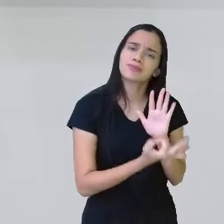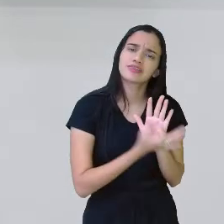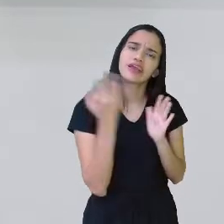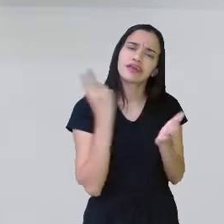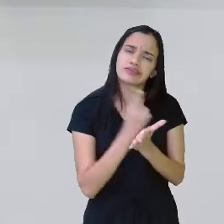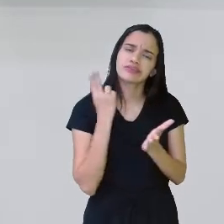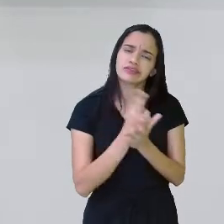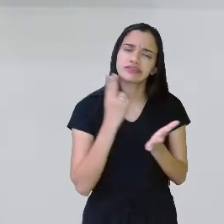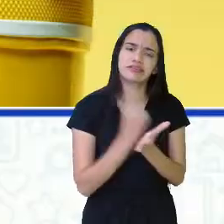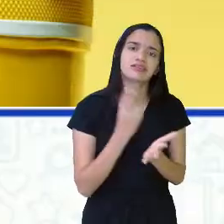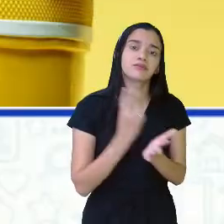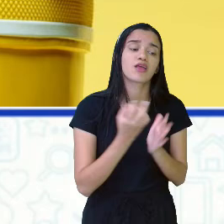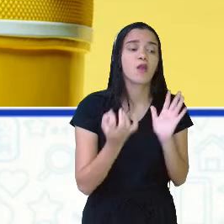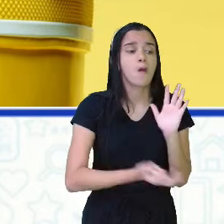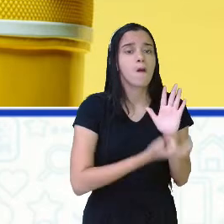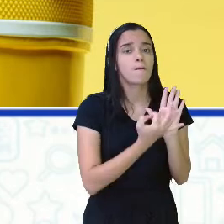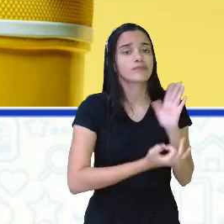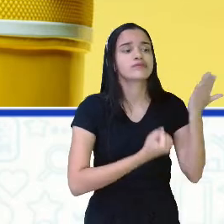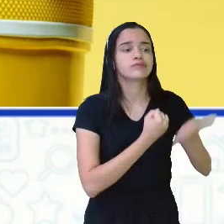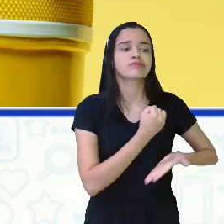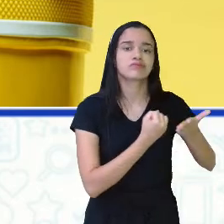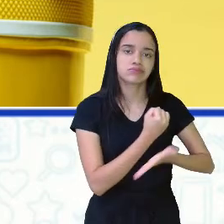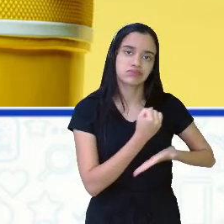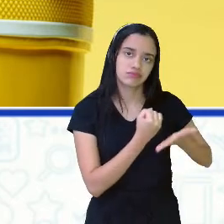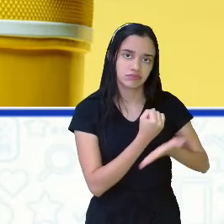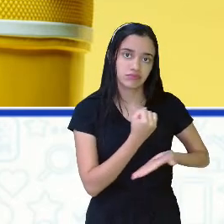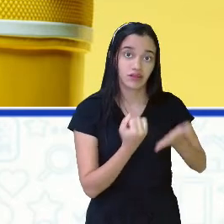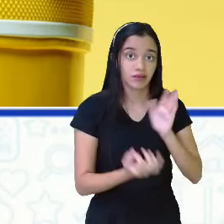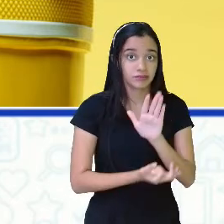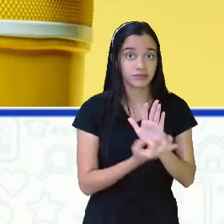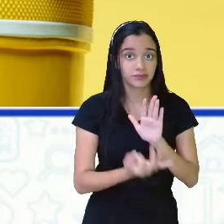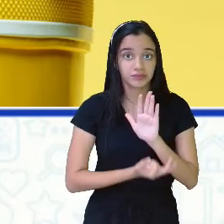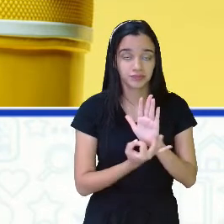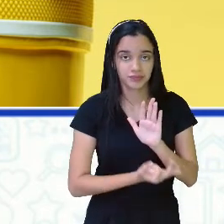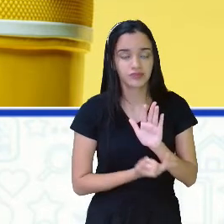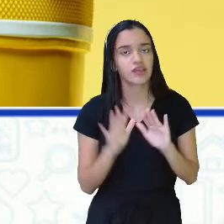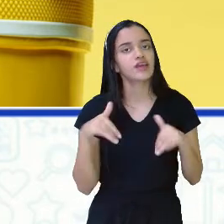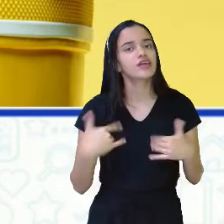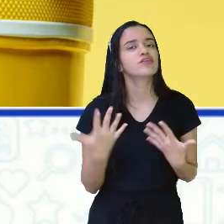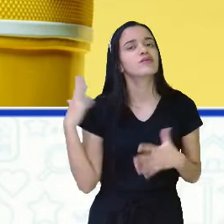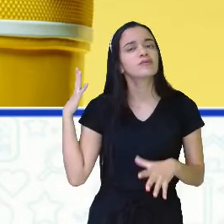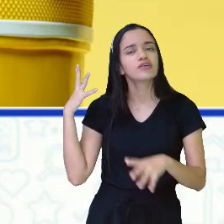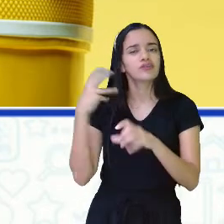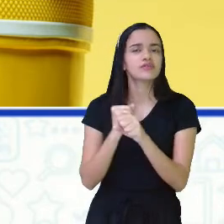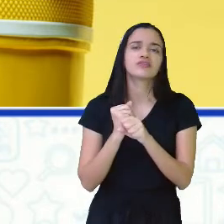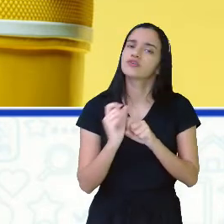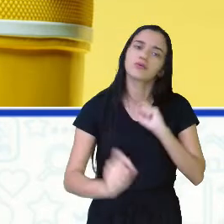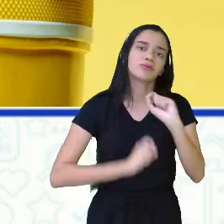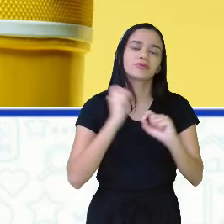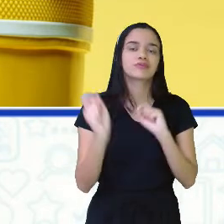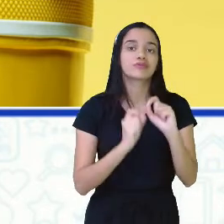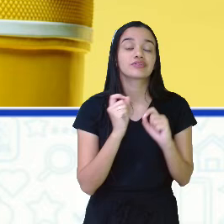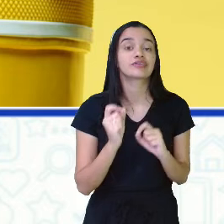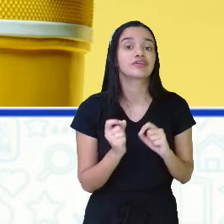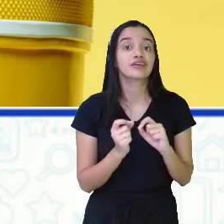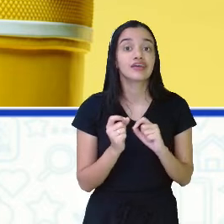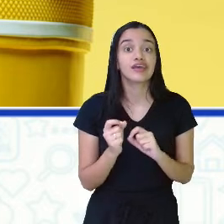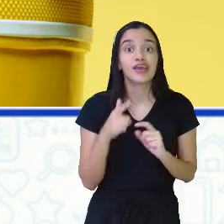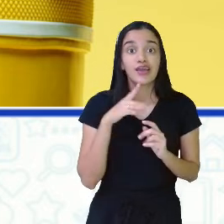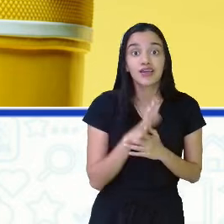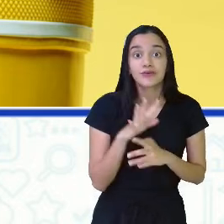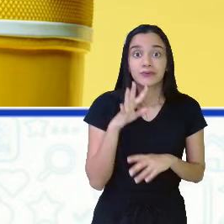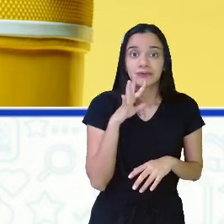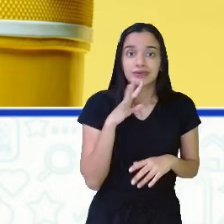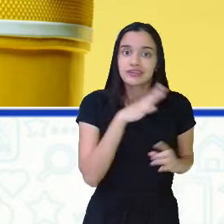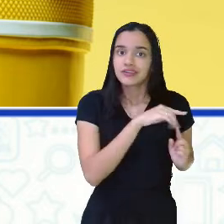inteiro eu estou falando opinião fundamentada por uma argumentação. E aí vamos revisar o que é argumentação e conhecer alguns tipos,